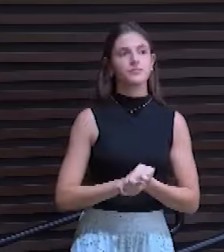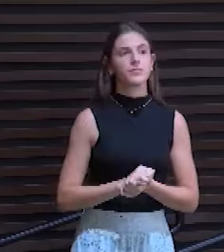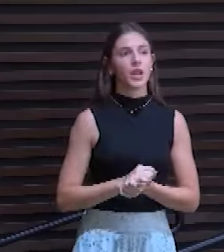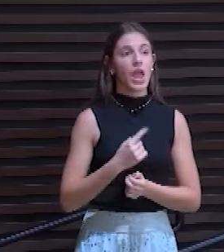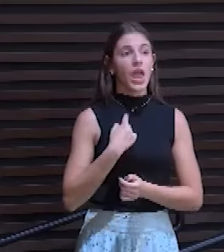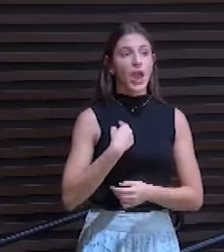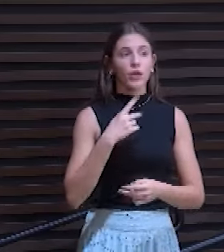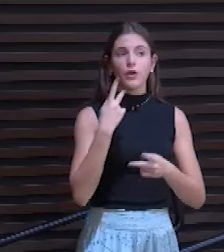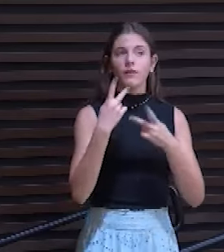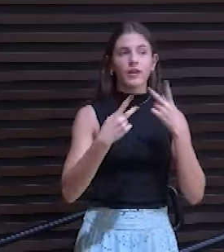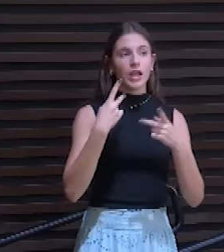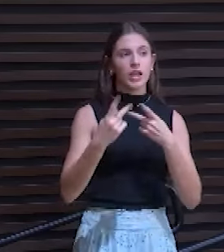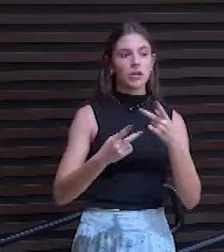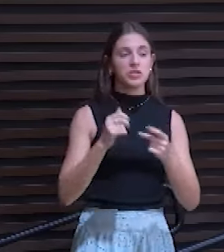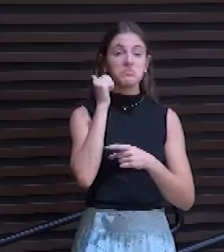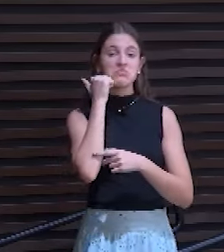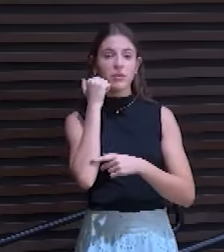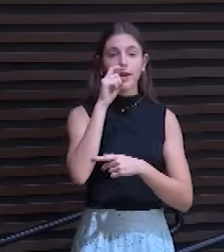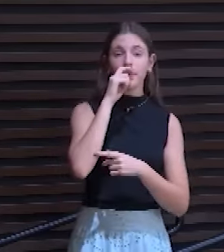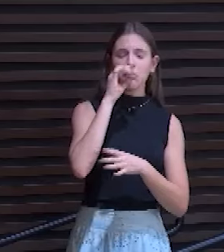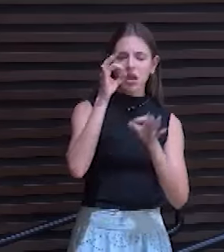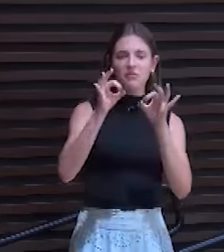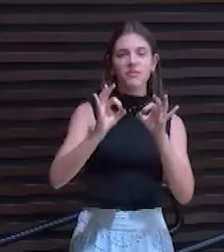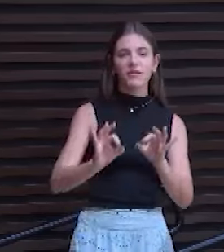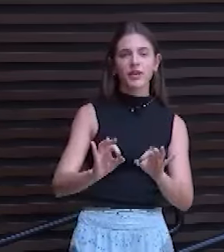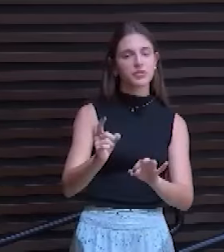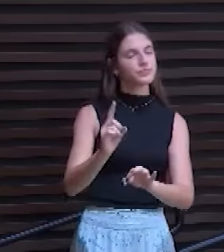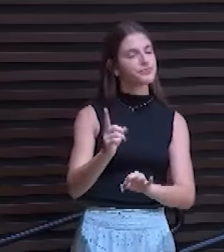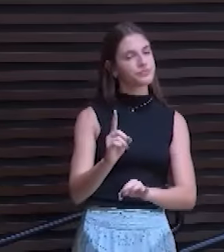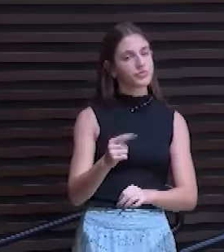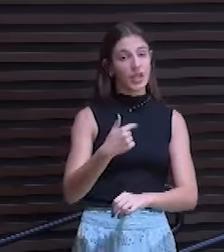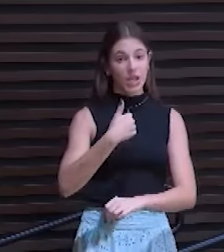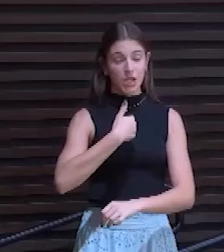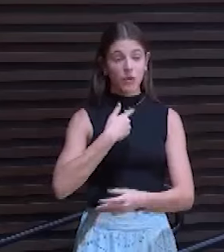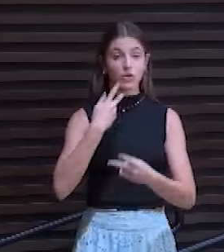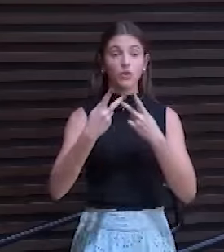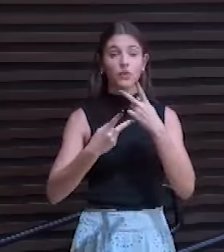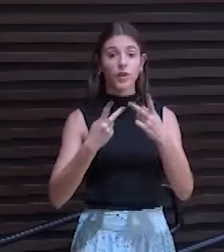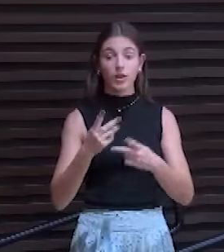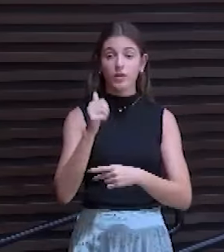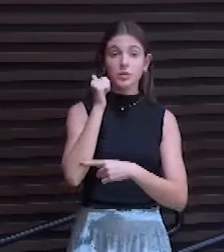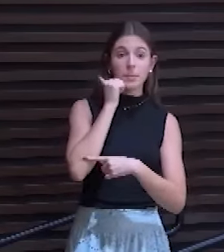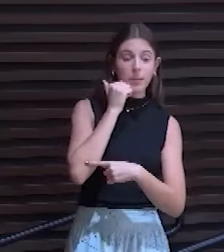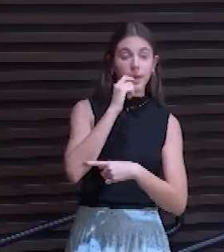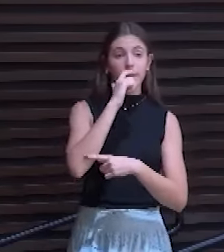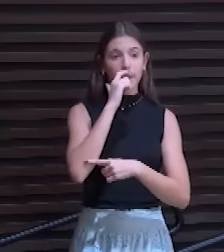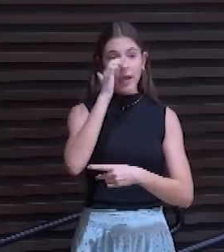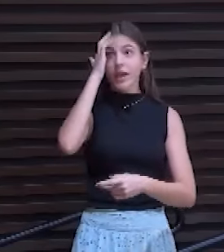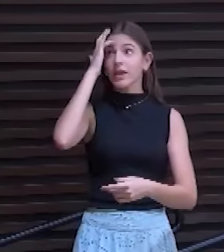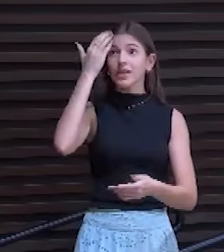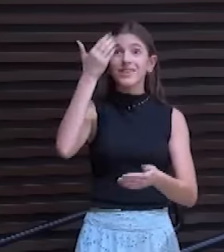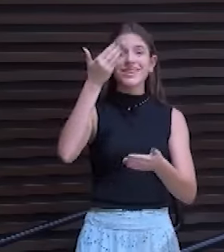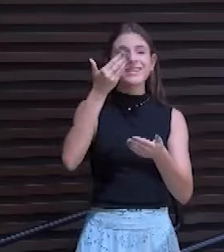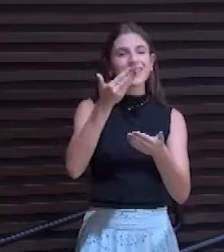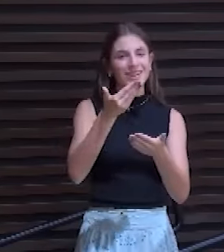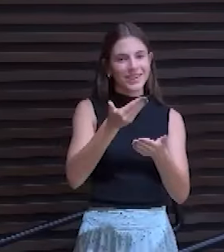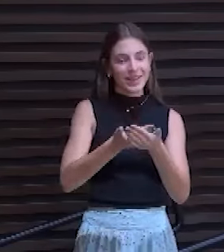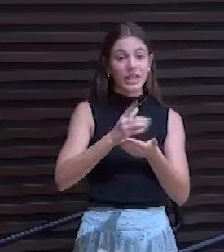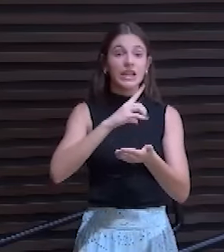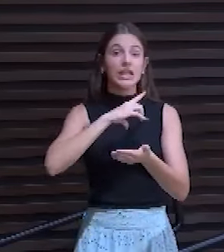perfeito que não existe. Eu estou falando aqui de pais que creram ou que creem, pais que têm a vida